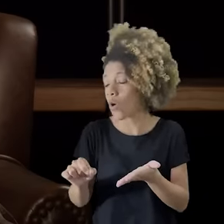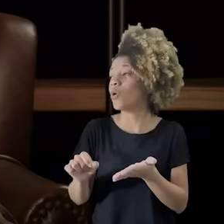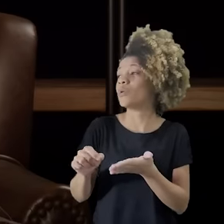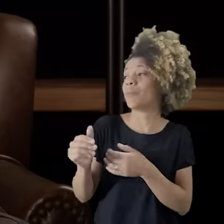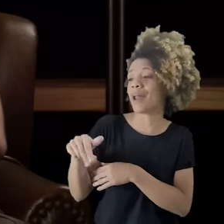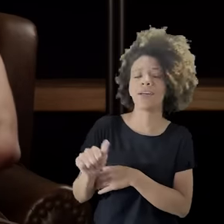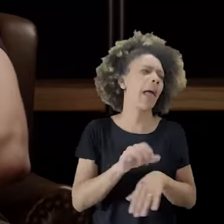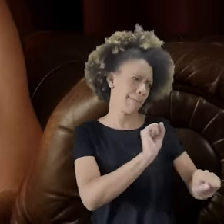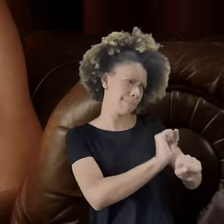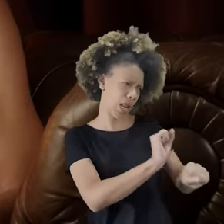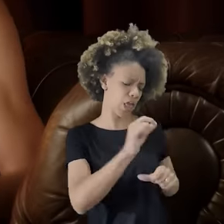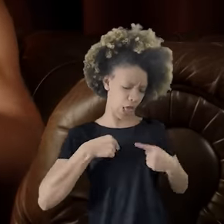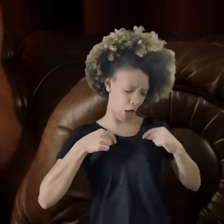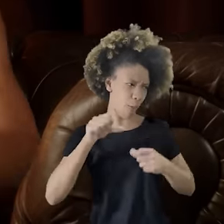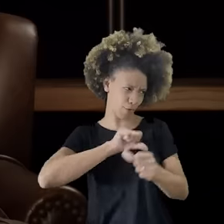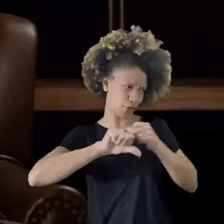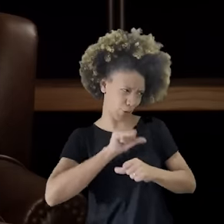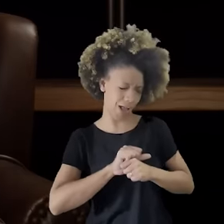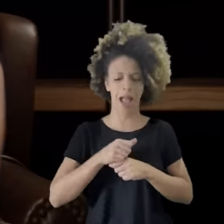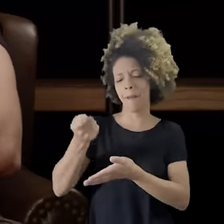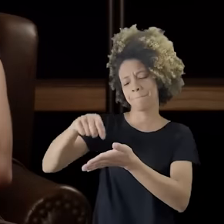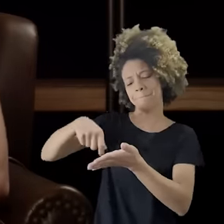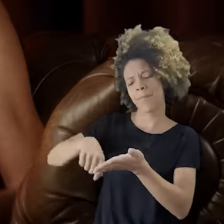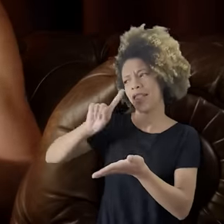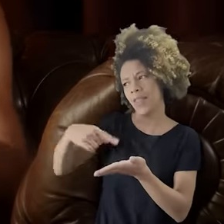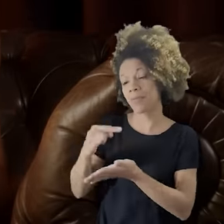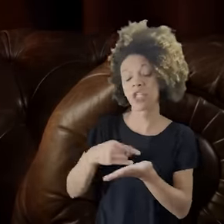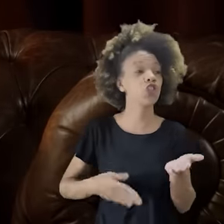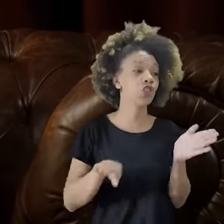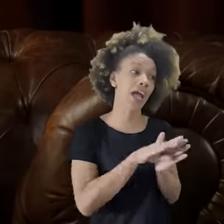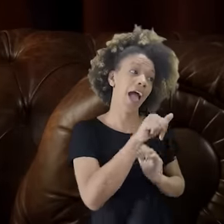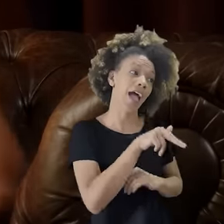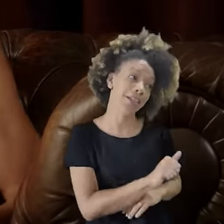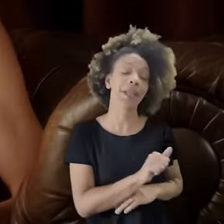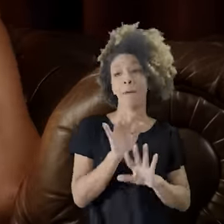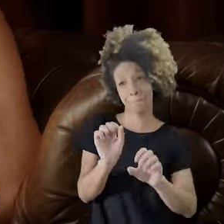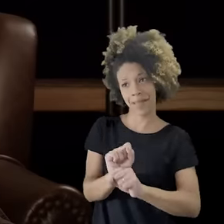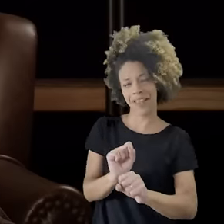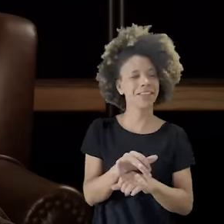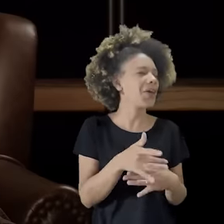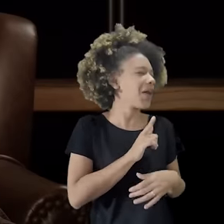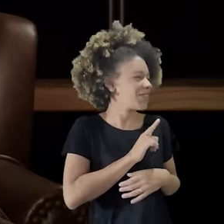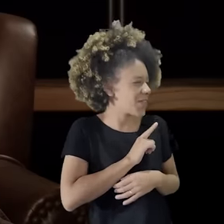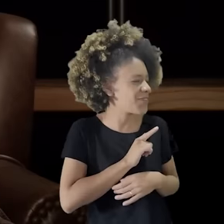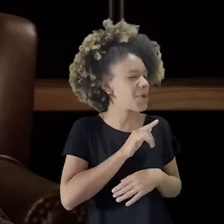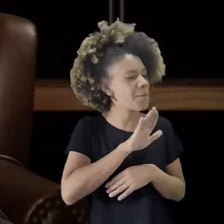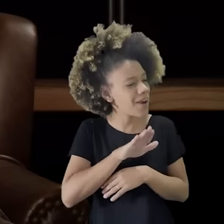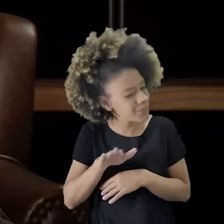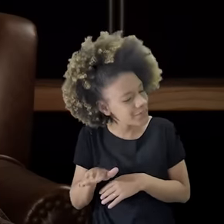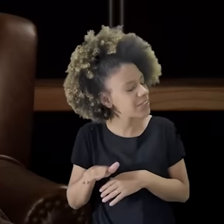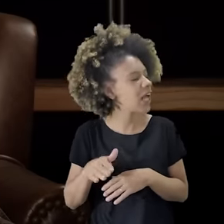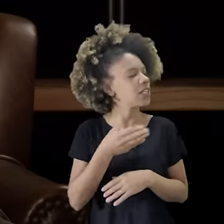Zézinho mas no cartório chegou a Ana fazer vocês então teve uma uma